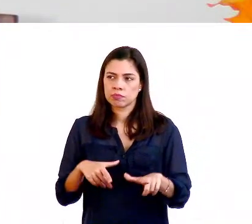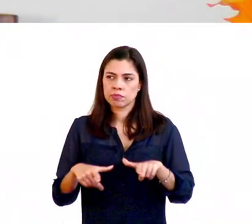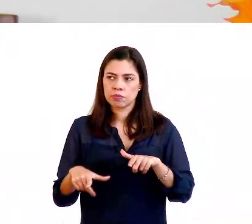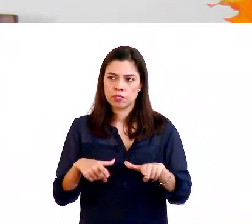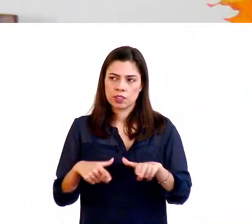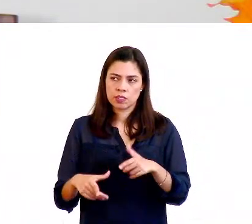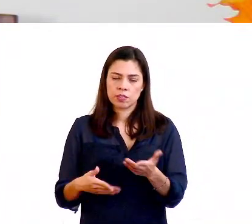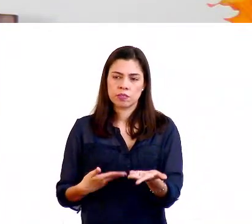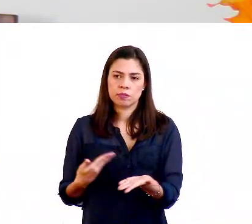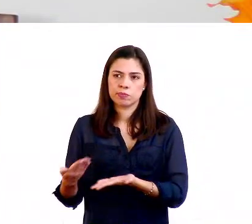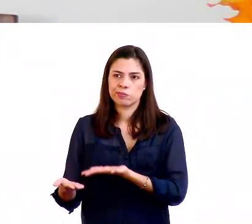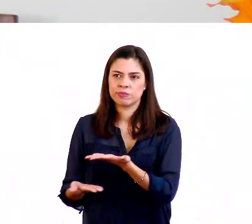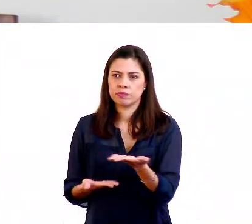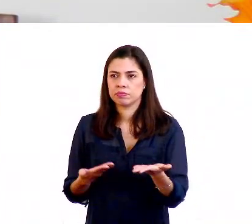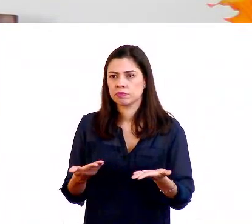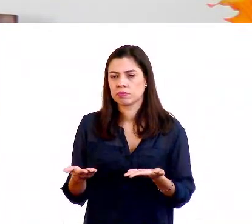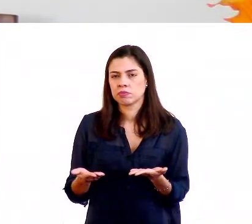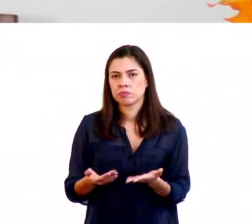amor.